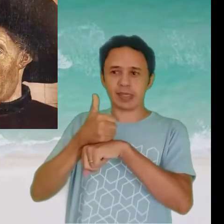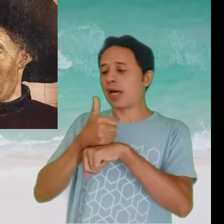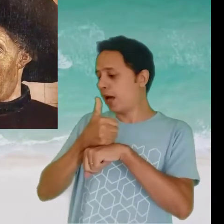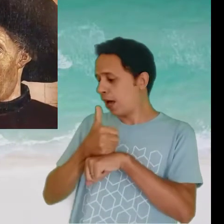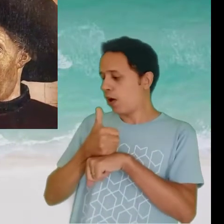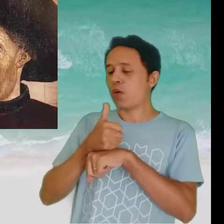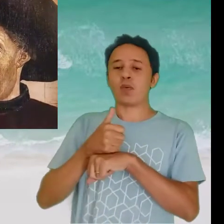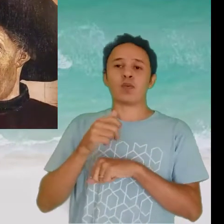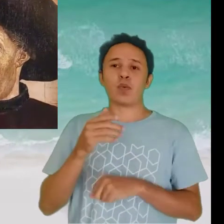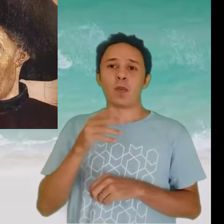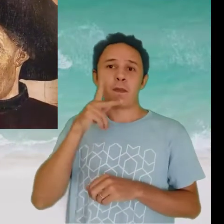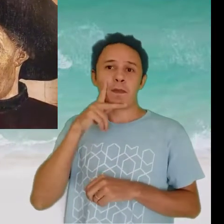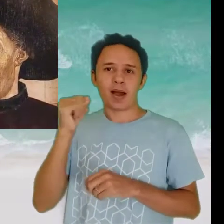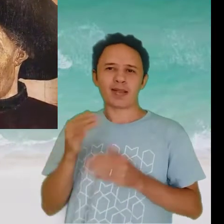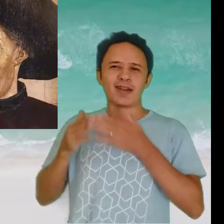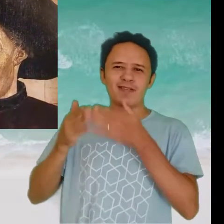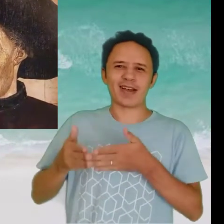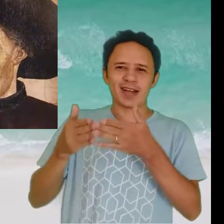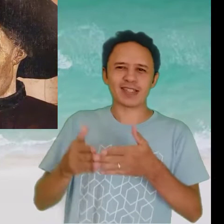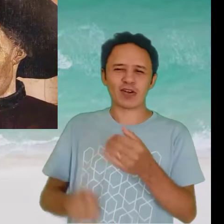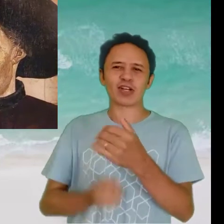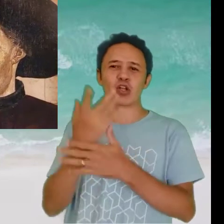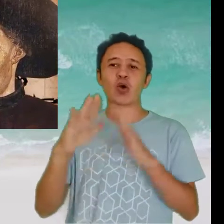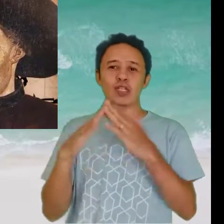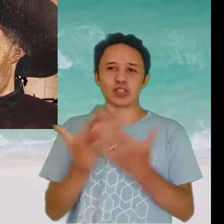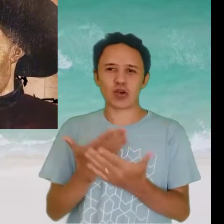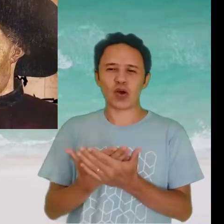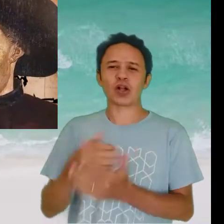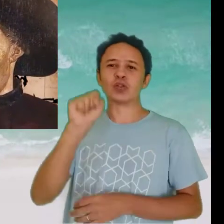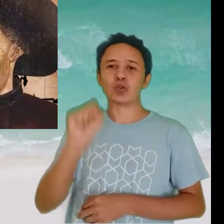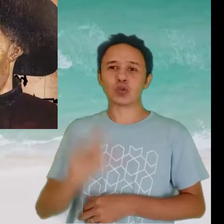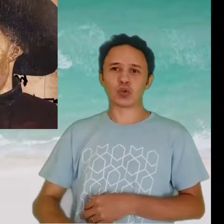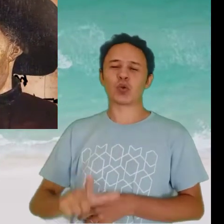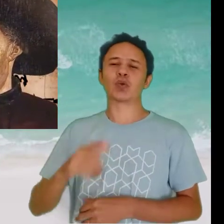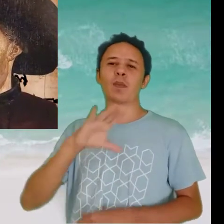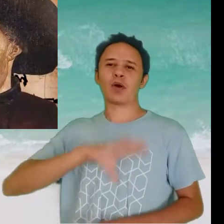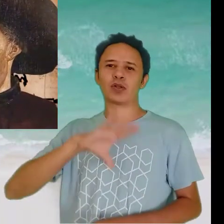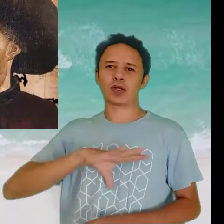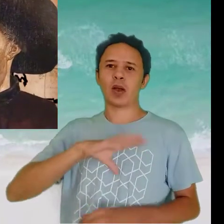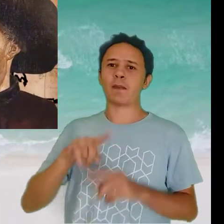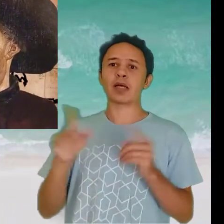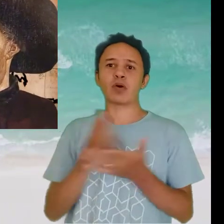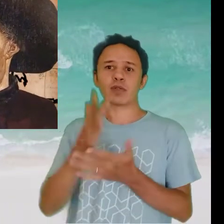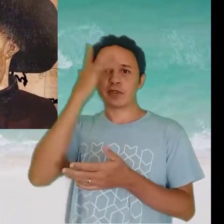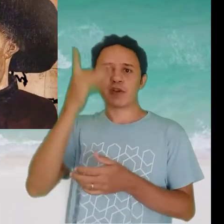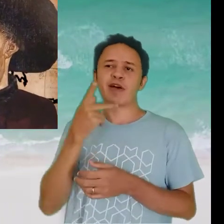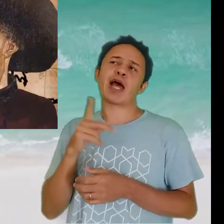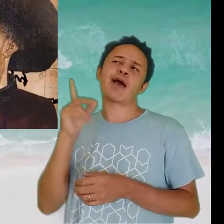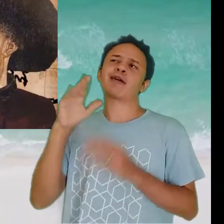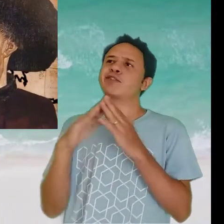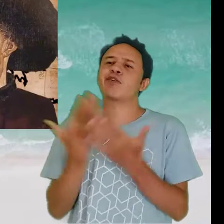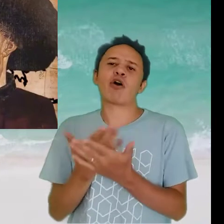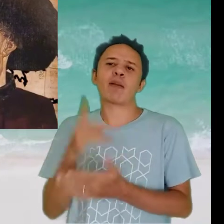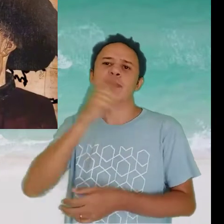navegação, Infante Dom Henrique. Ele criou uma escola de navegação em Sagres, no sul de Portugal. Mas alguns seres humanos dizem